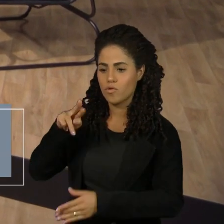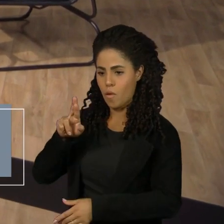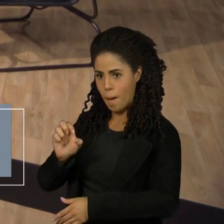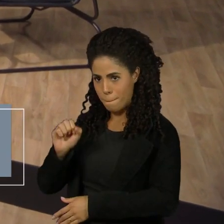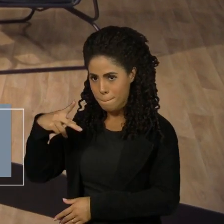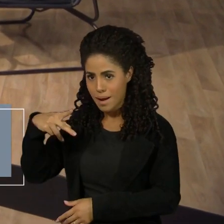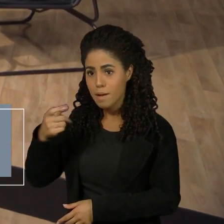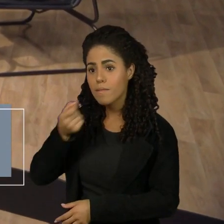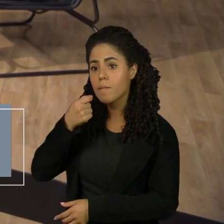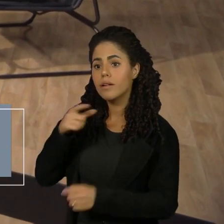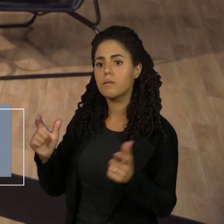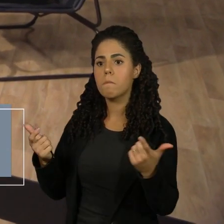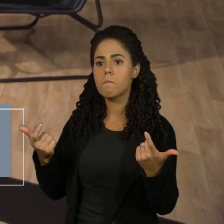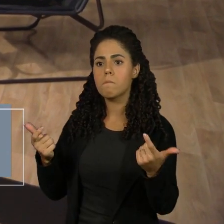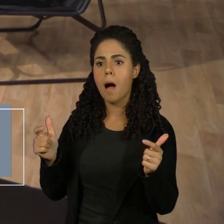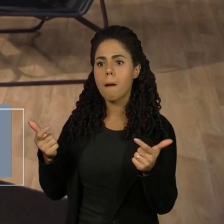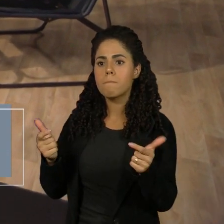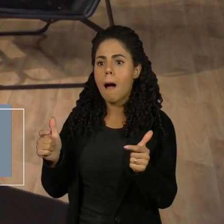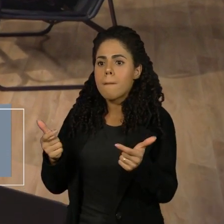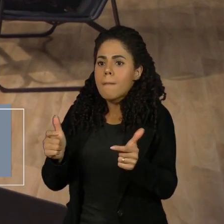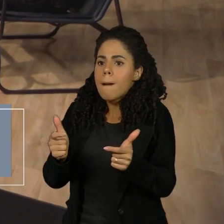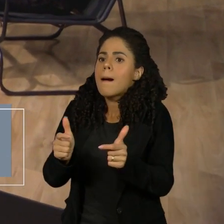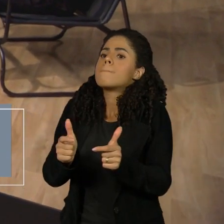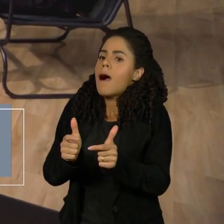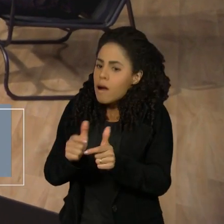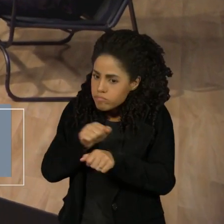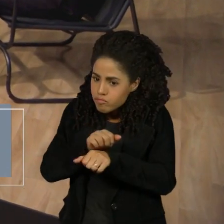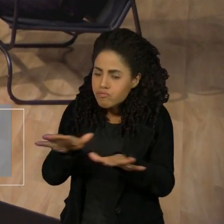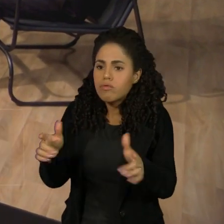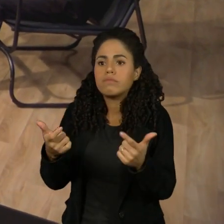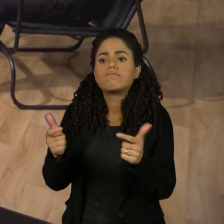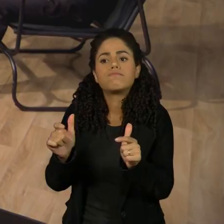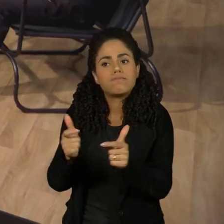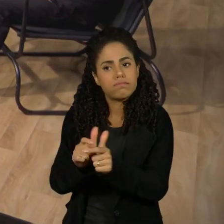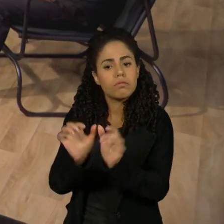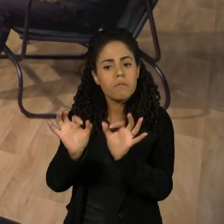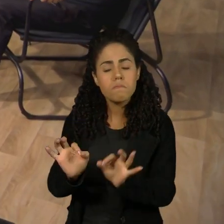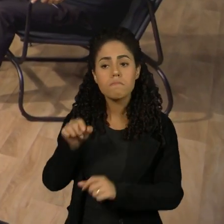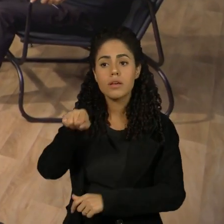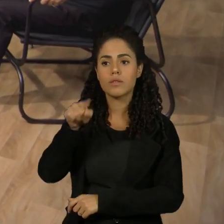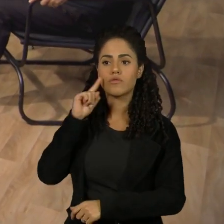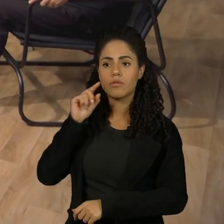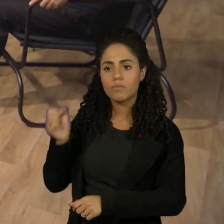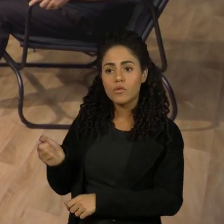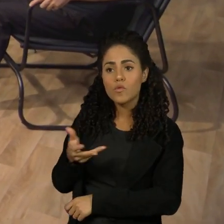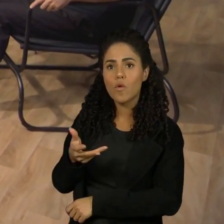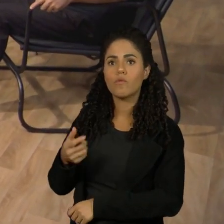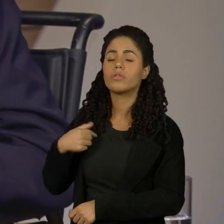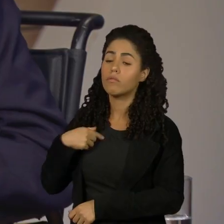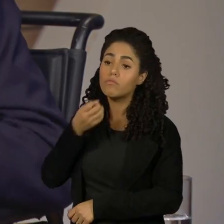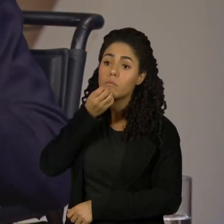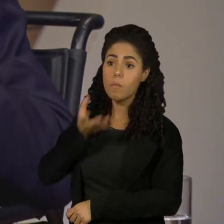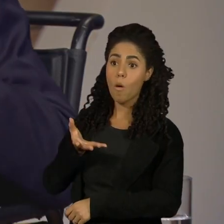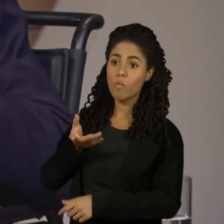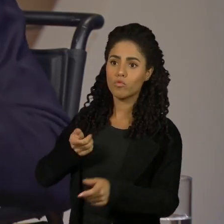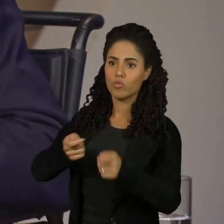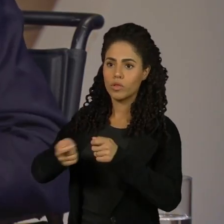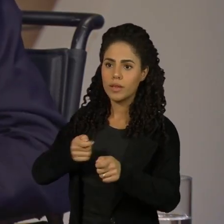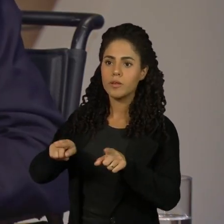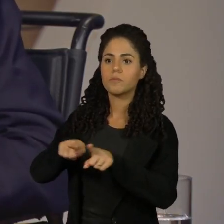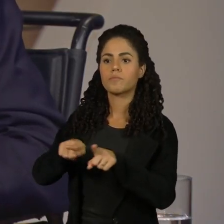entrou, diminuiu a transmissão do HIV, diminuiu barbaramente a quantidade de novos casos. A gente chama isso de incidência. Aconteceu em